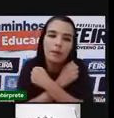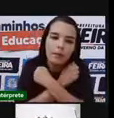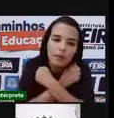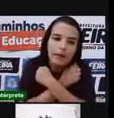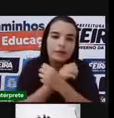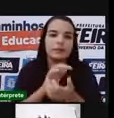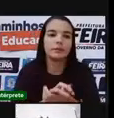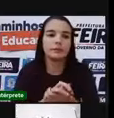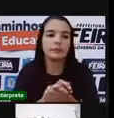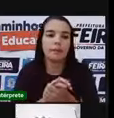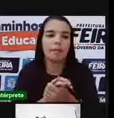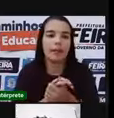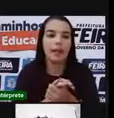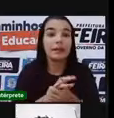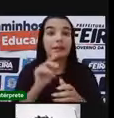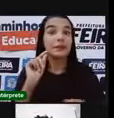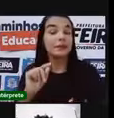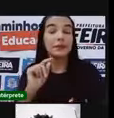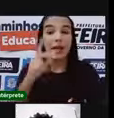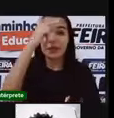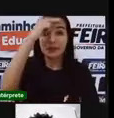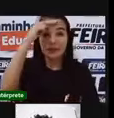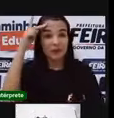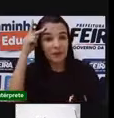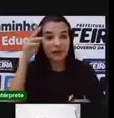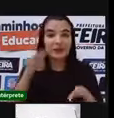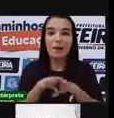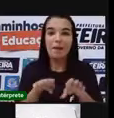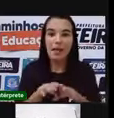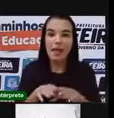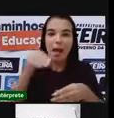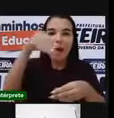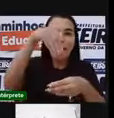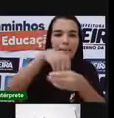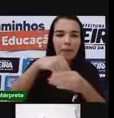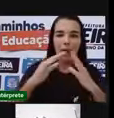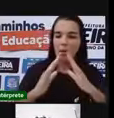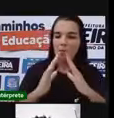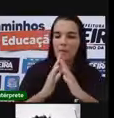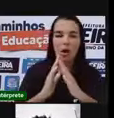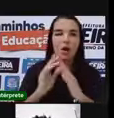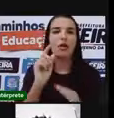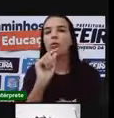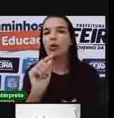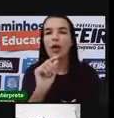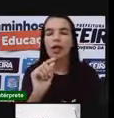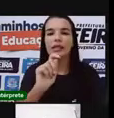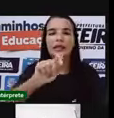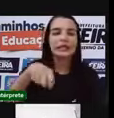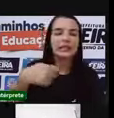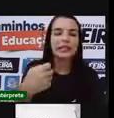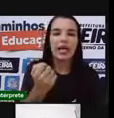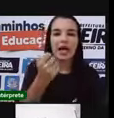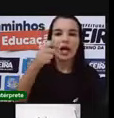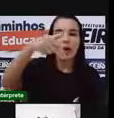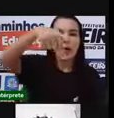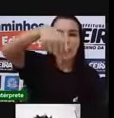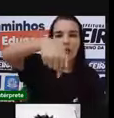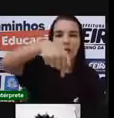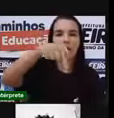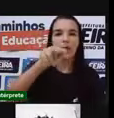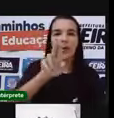povo que mora em território quilombola, que tem sua maneira específica de ser, não é? O povo que vive a